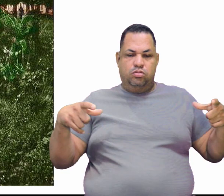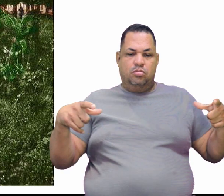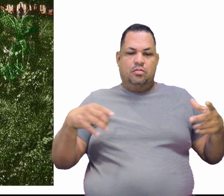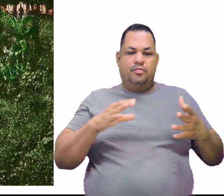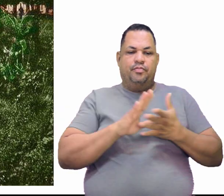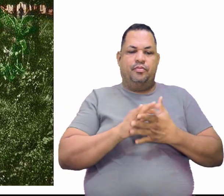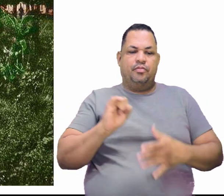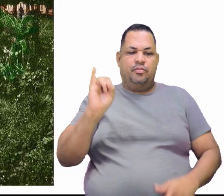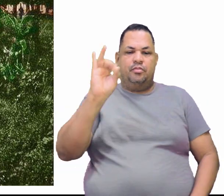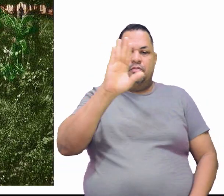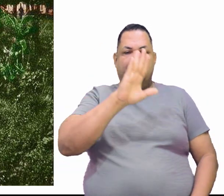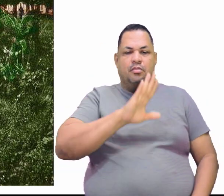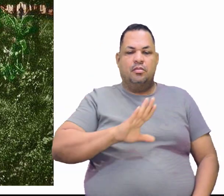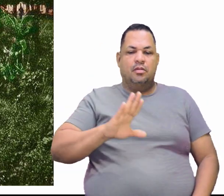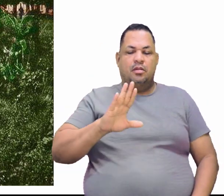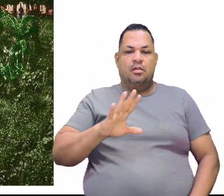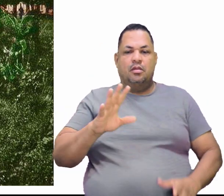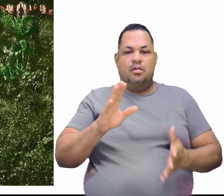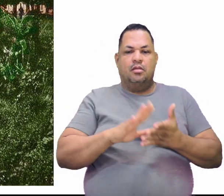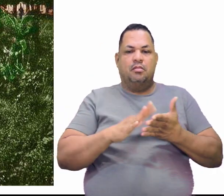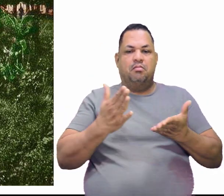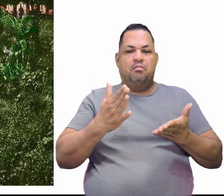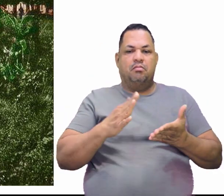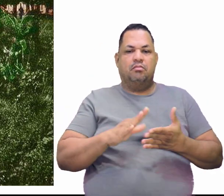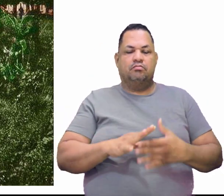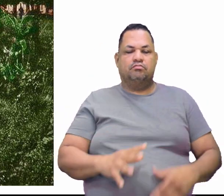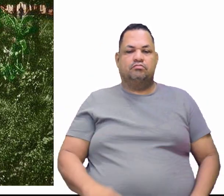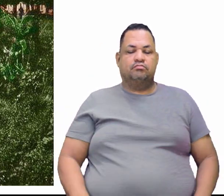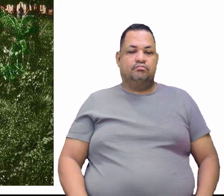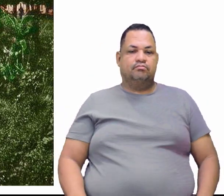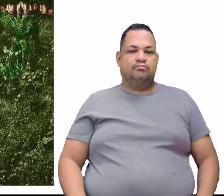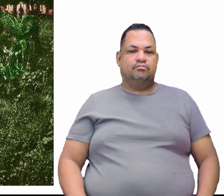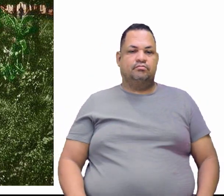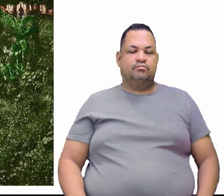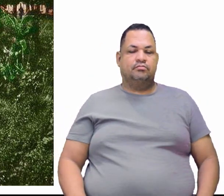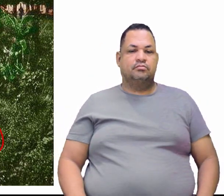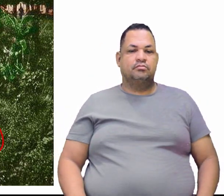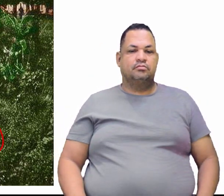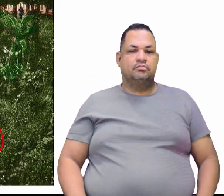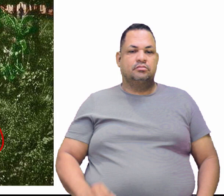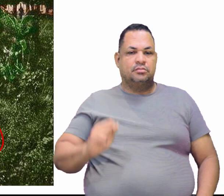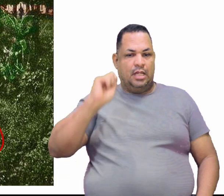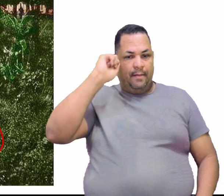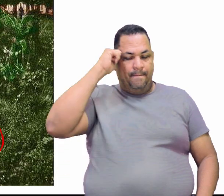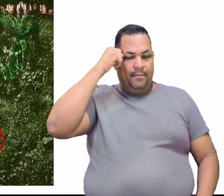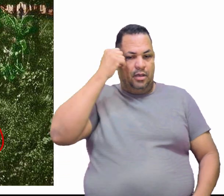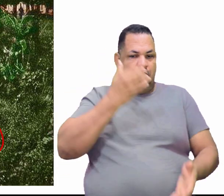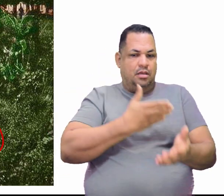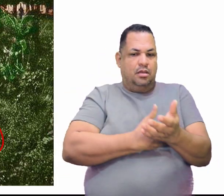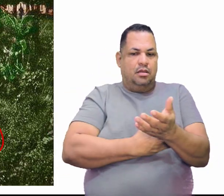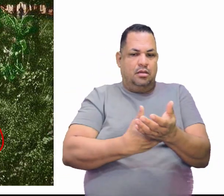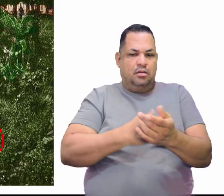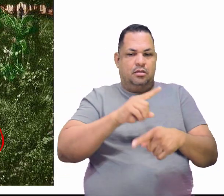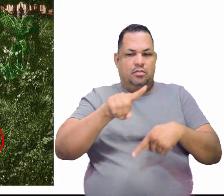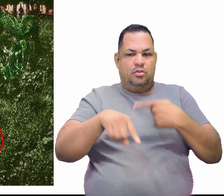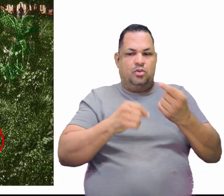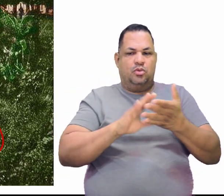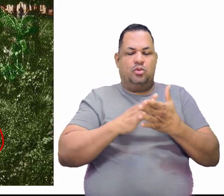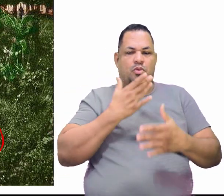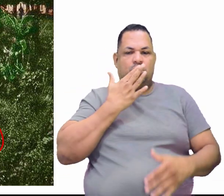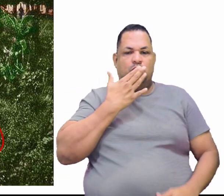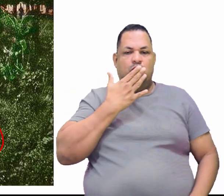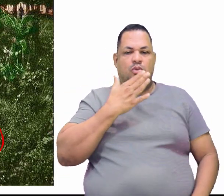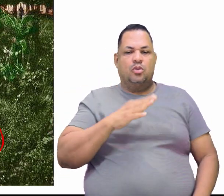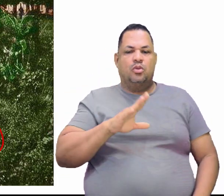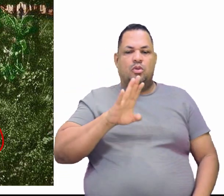São imagens, assim, raríssimas. Claro, era preto e branco, que vai ser colorido